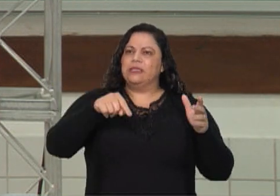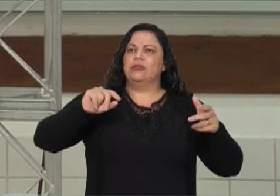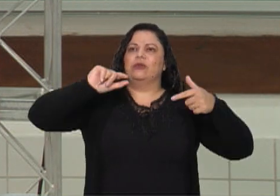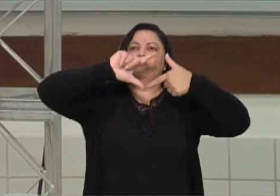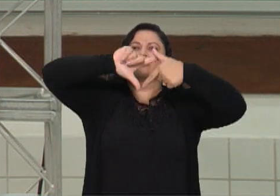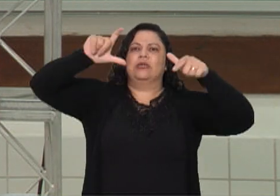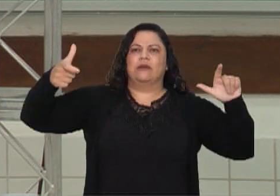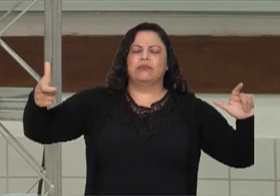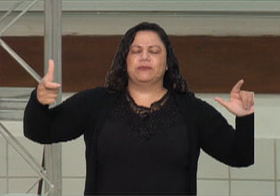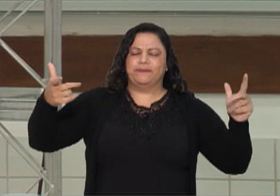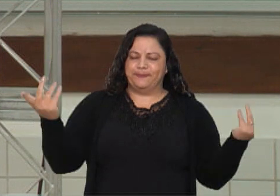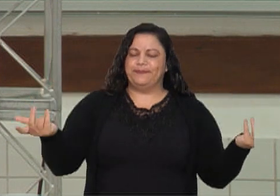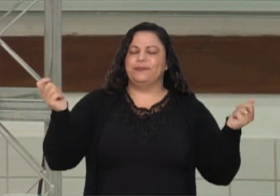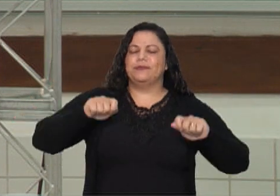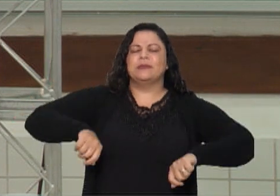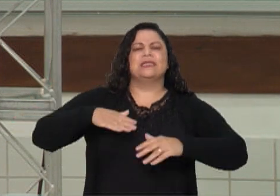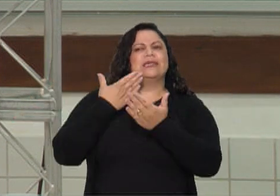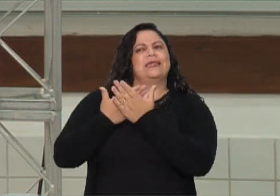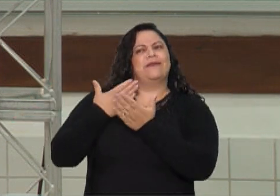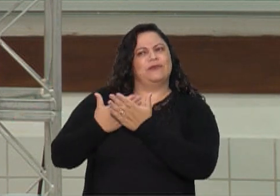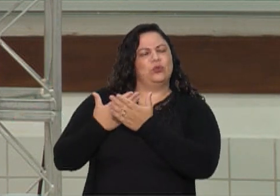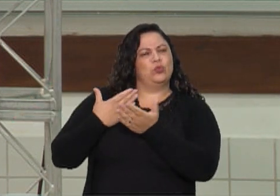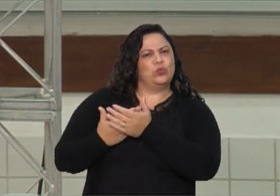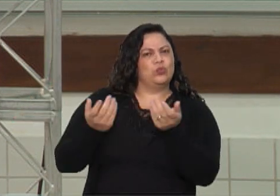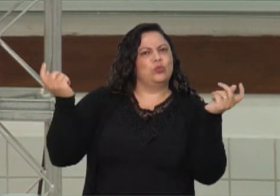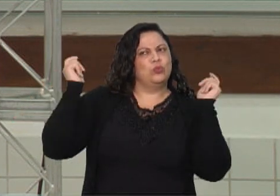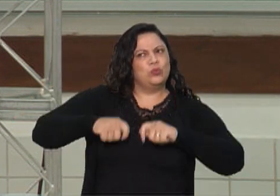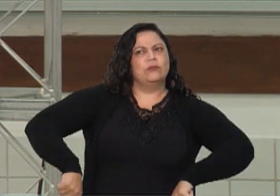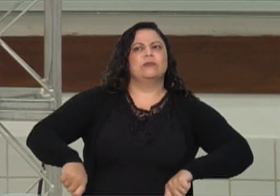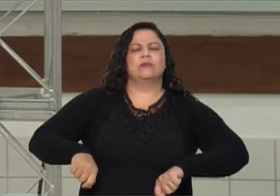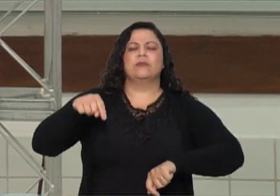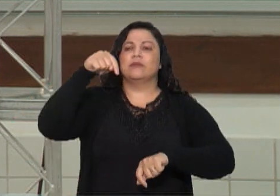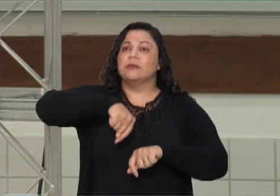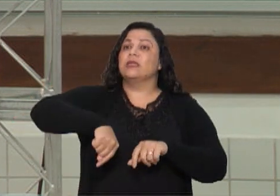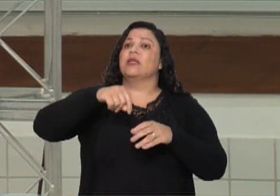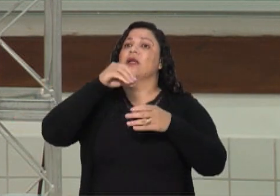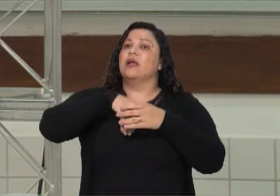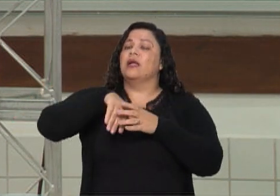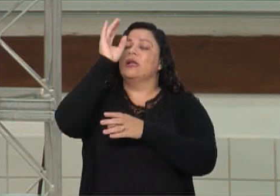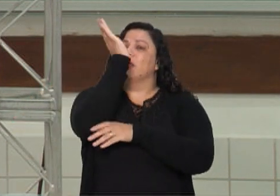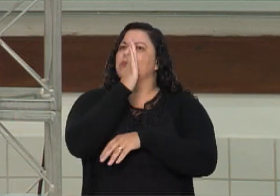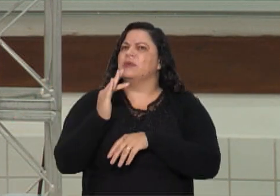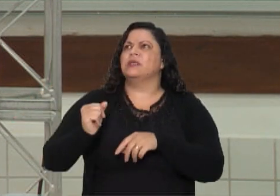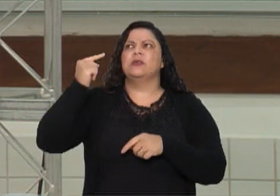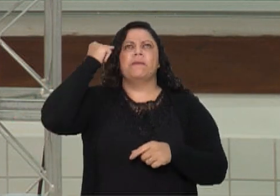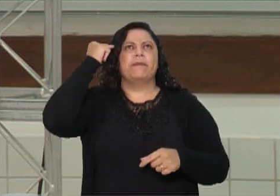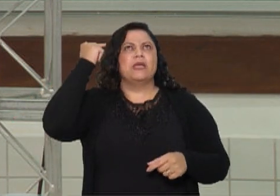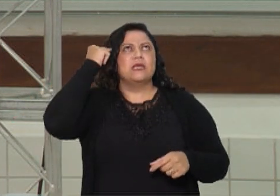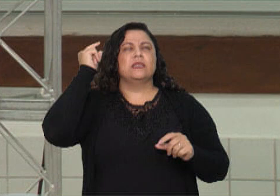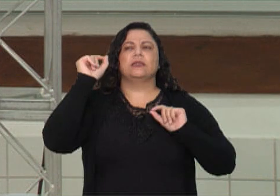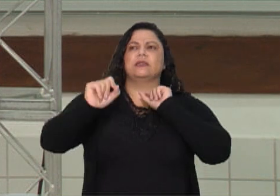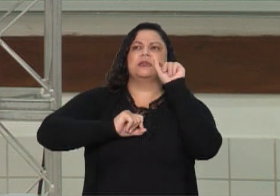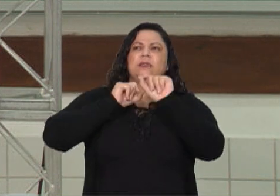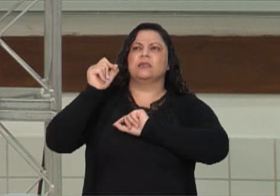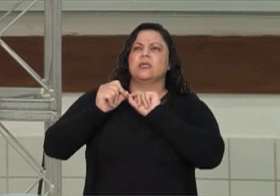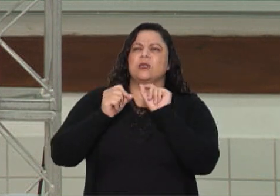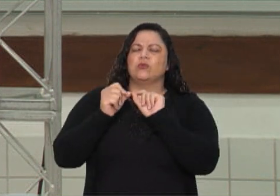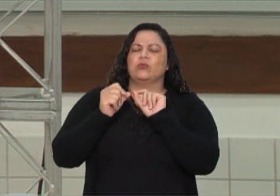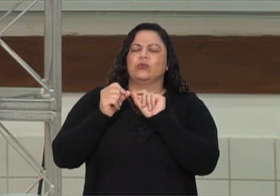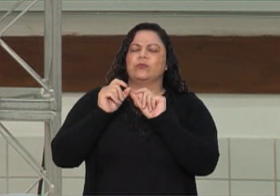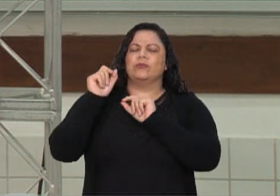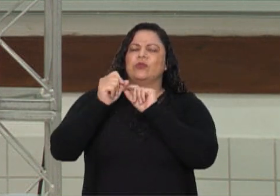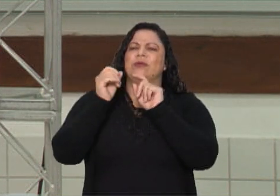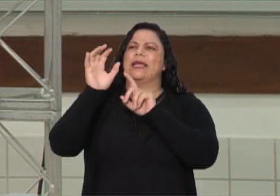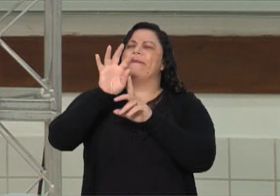que o Cândido Portinari estava estudando, e estavam aqui no Brasil pensando naquela trazer todas as